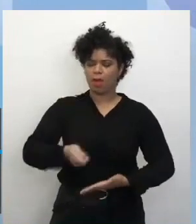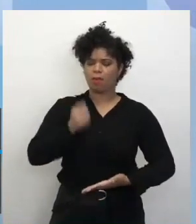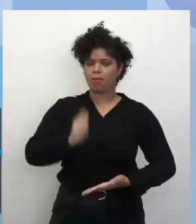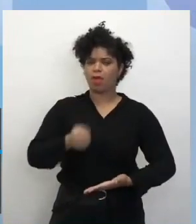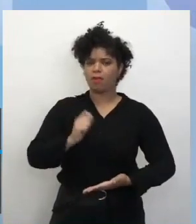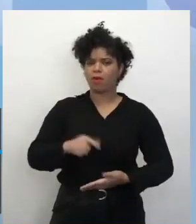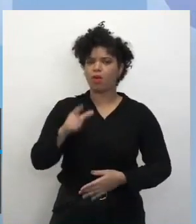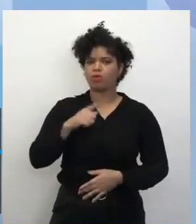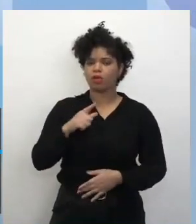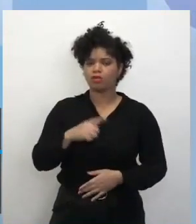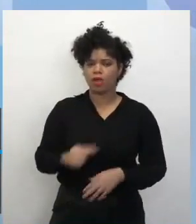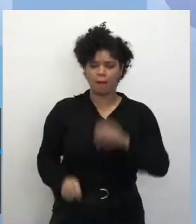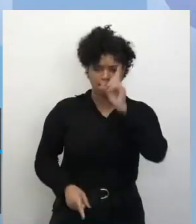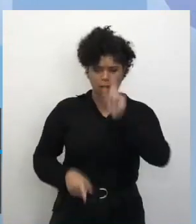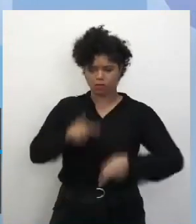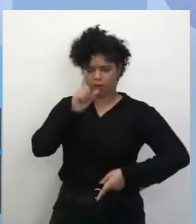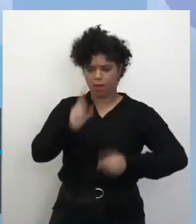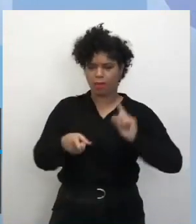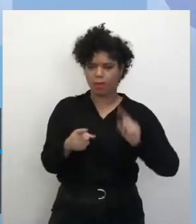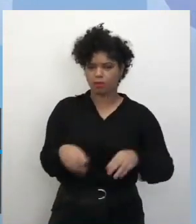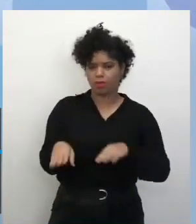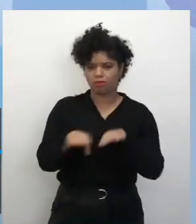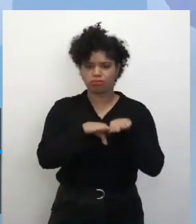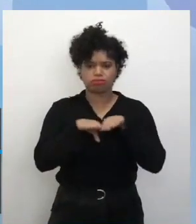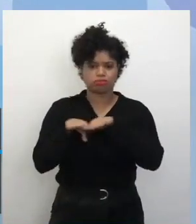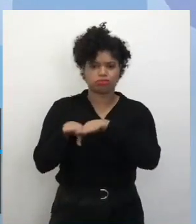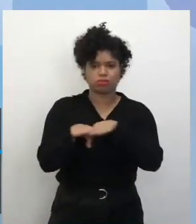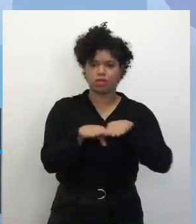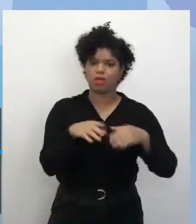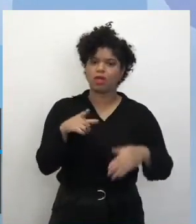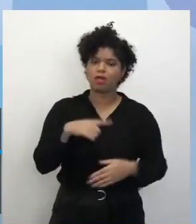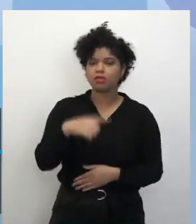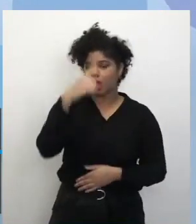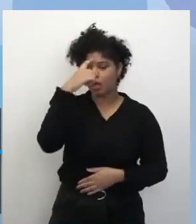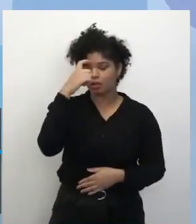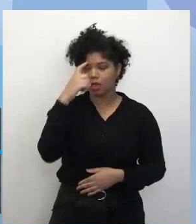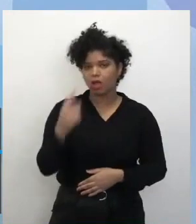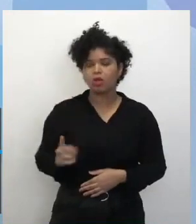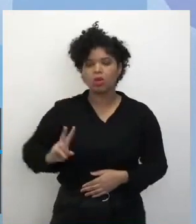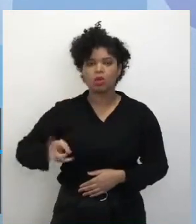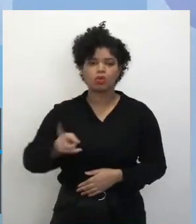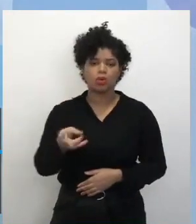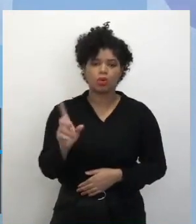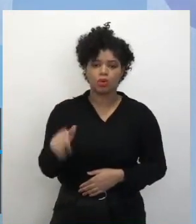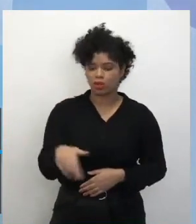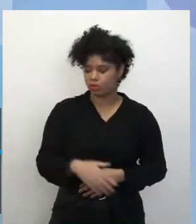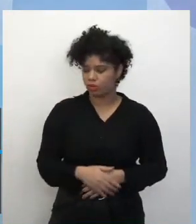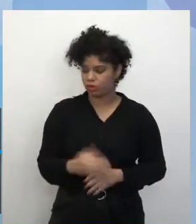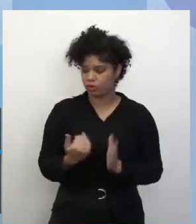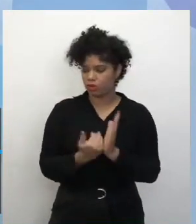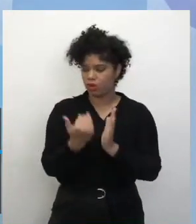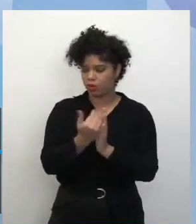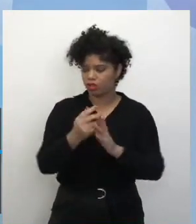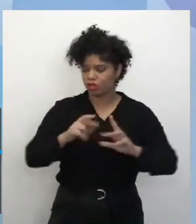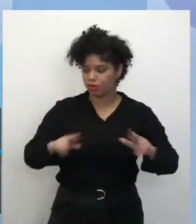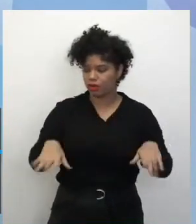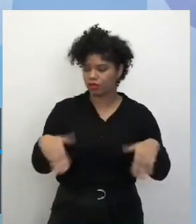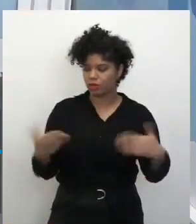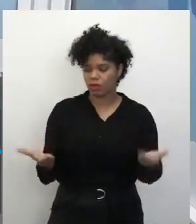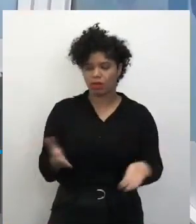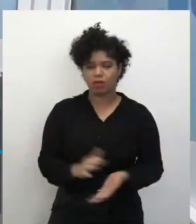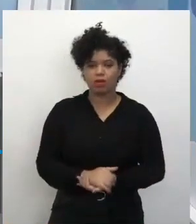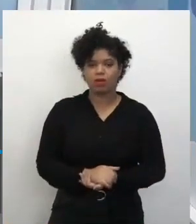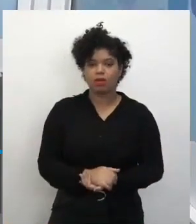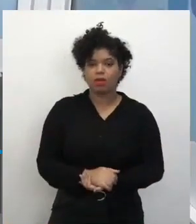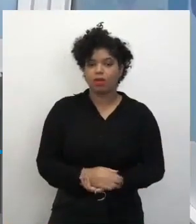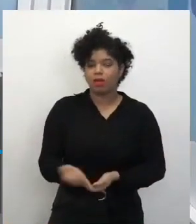ditadura e o autoritarismo como uma pessoa tá falando do comum a ideologia política Qual que é a diferença então